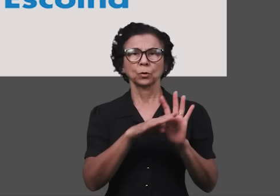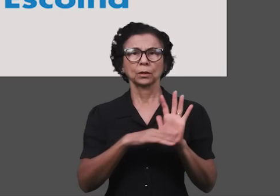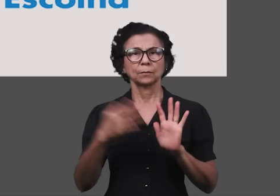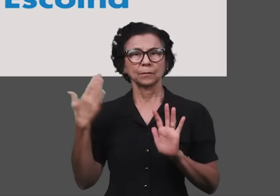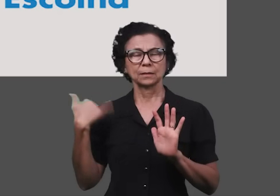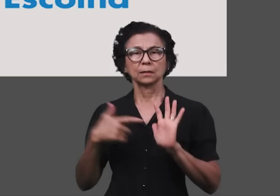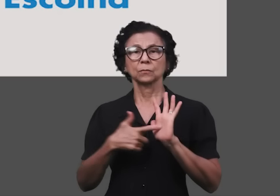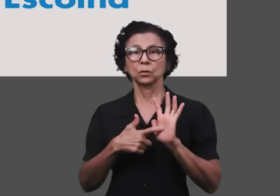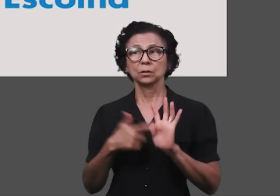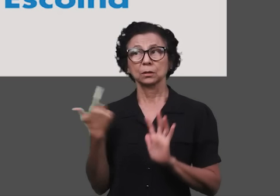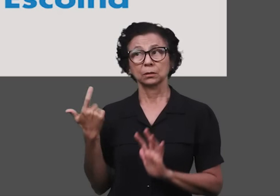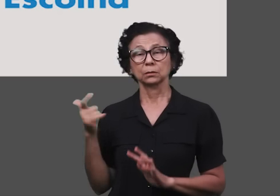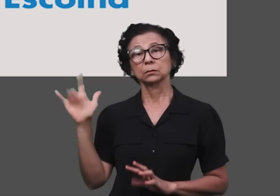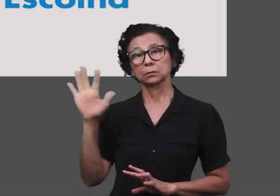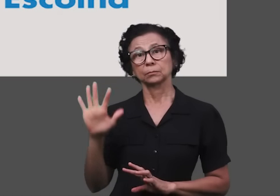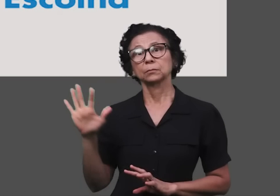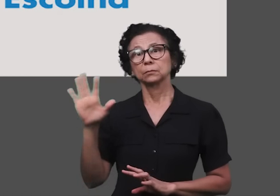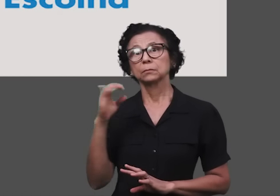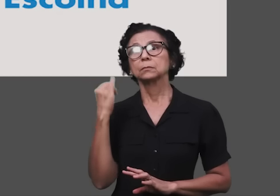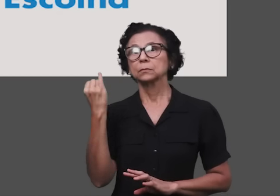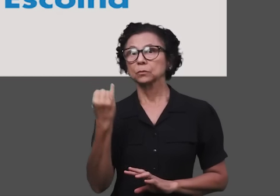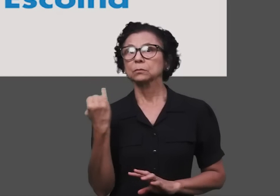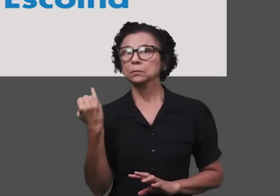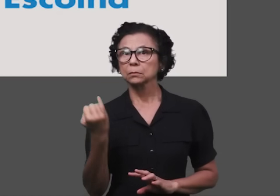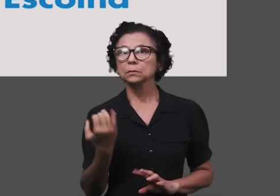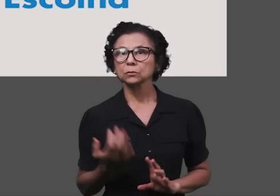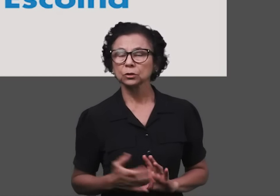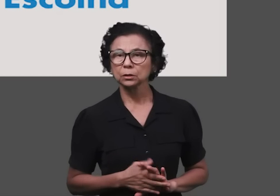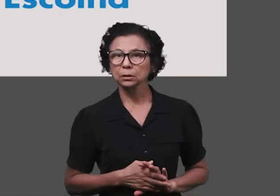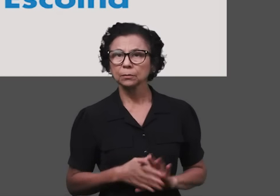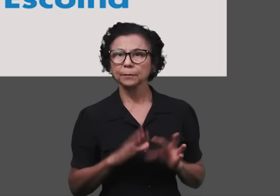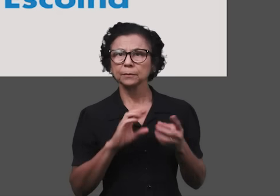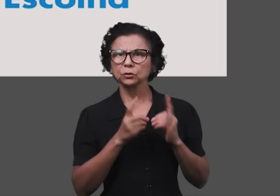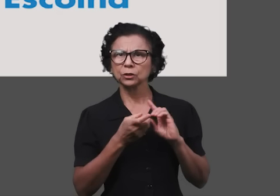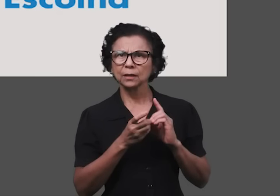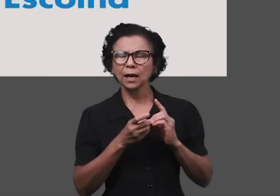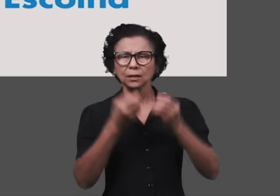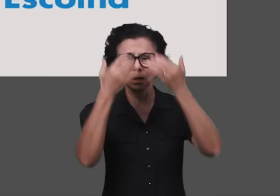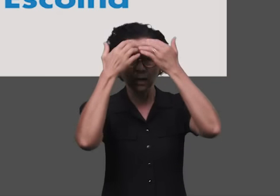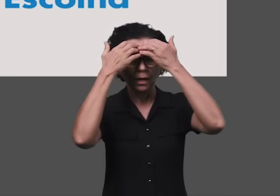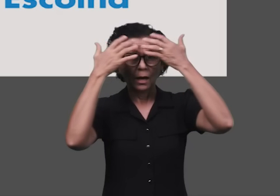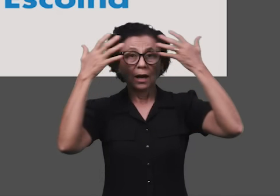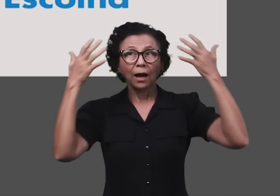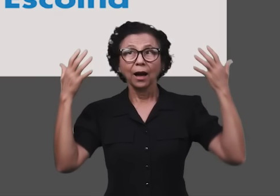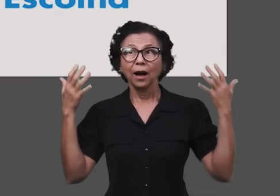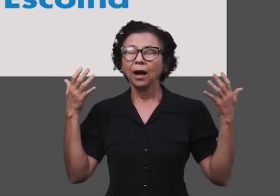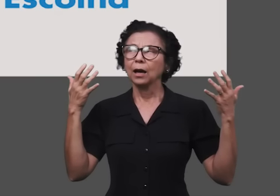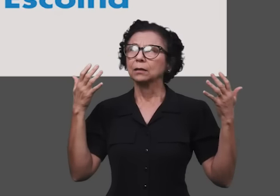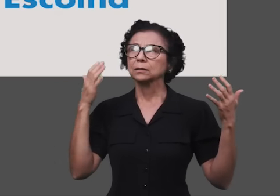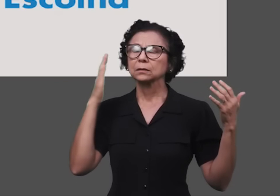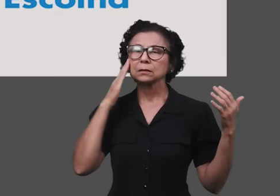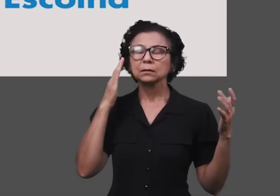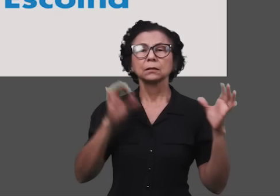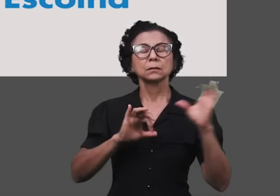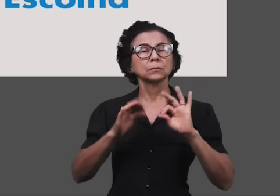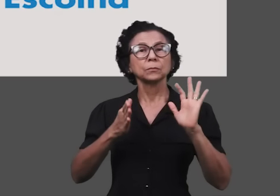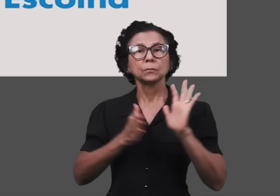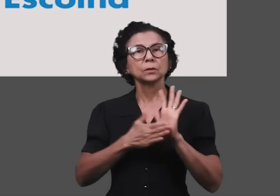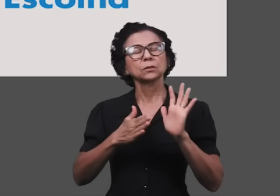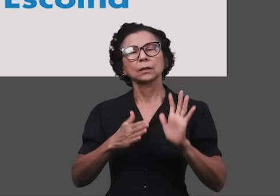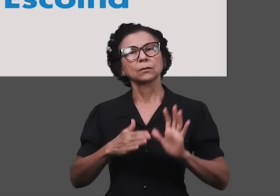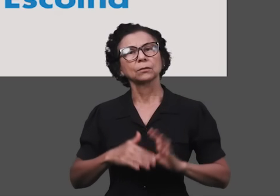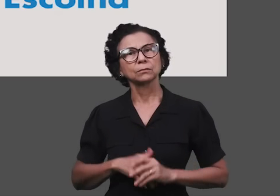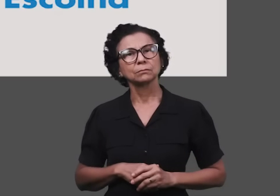vários outros episódios, nós já mostramos esse quadro, ele é muito importante para nós, porque ele didaticamente vai explicando esse